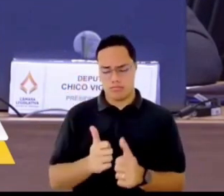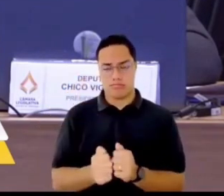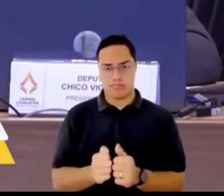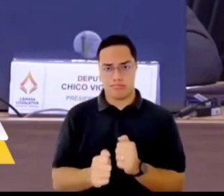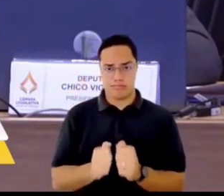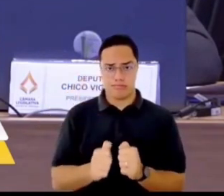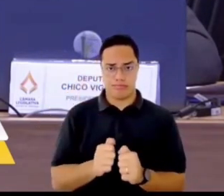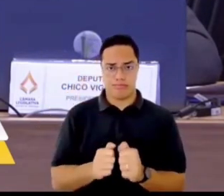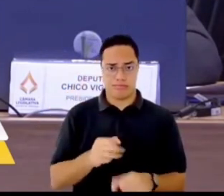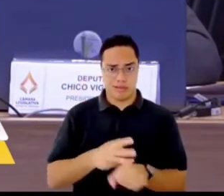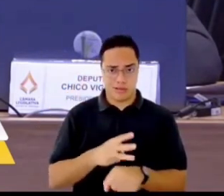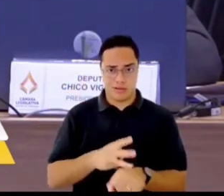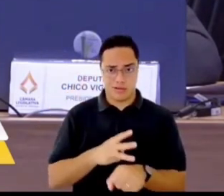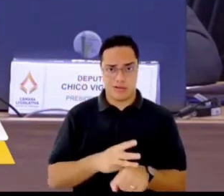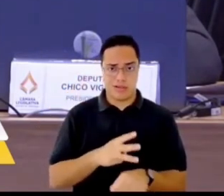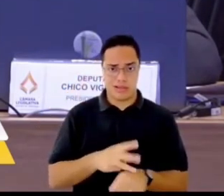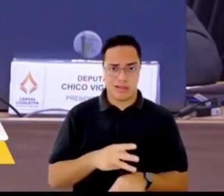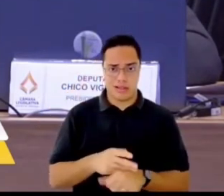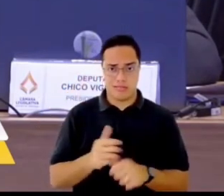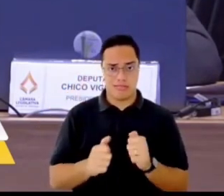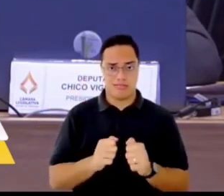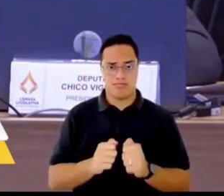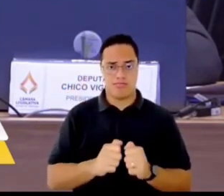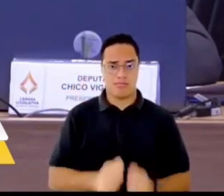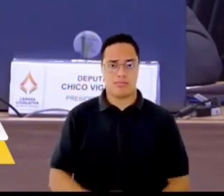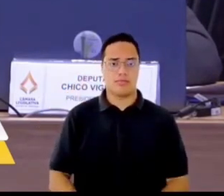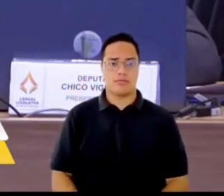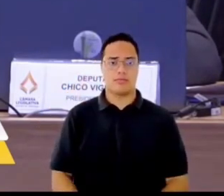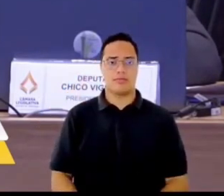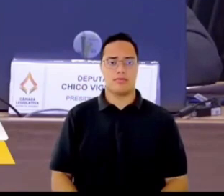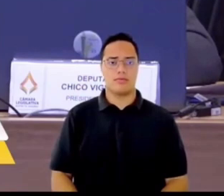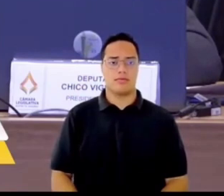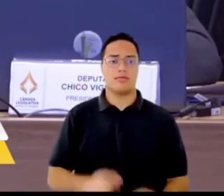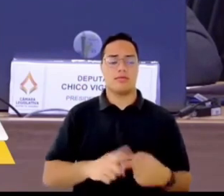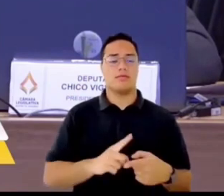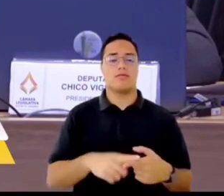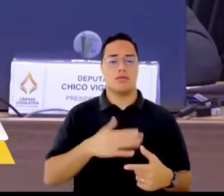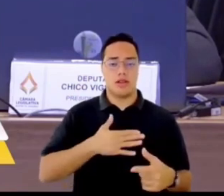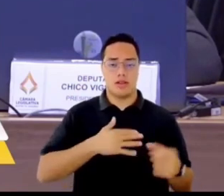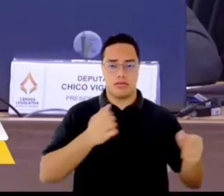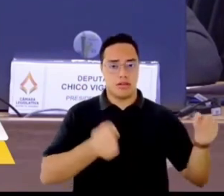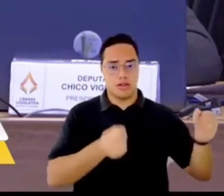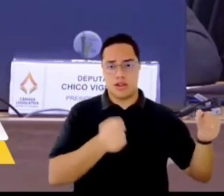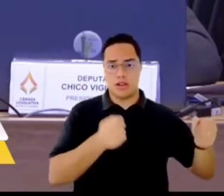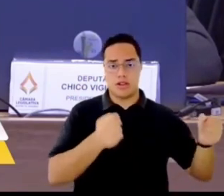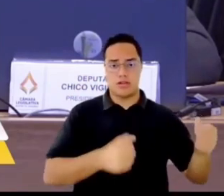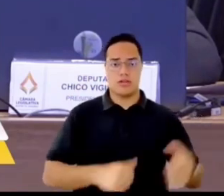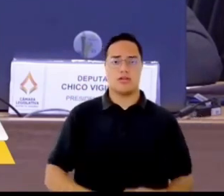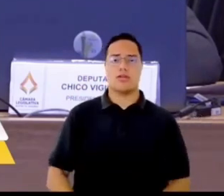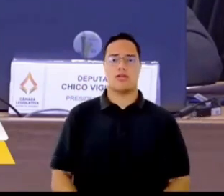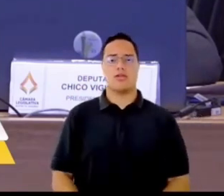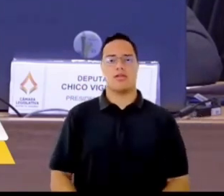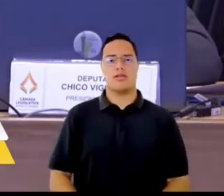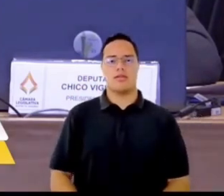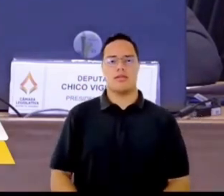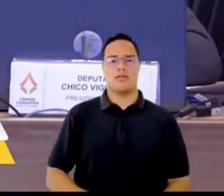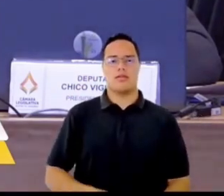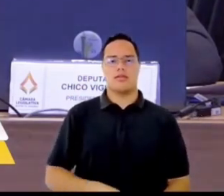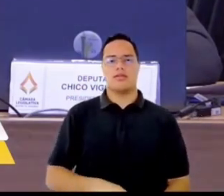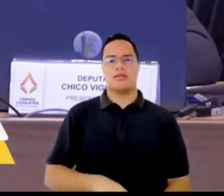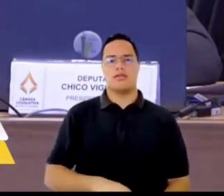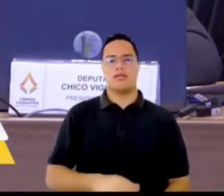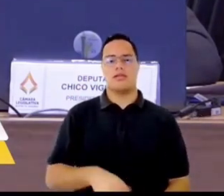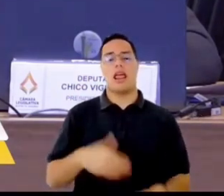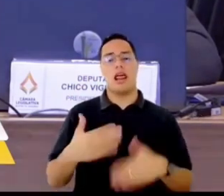eu não tinha como identificar com quem ele conversava, porque eu estava dirigindo, né? E quando eu passei a perceber que